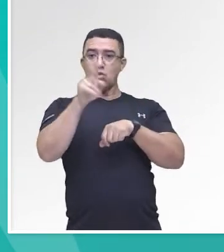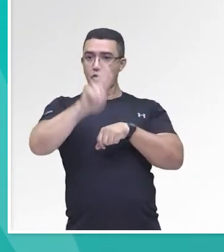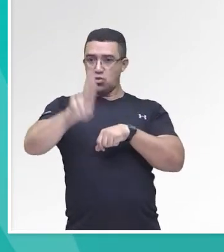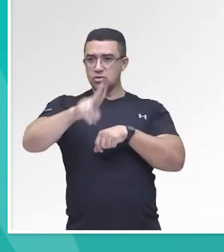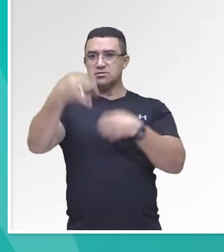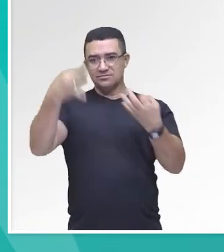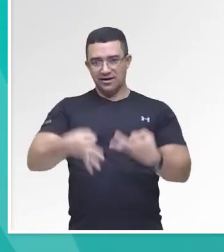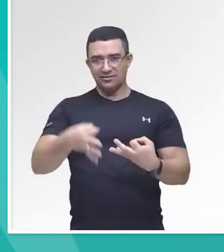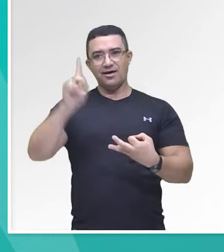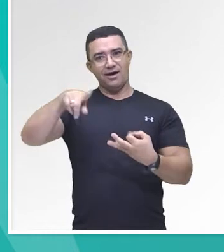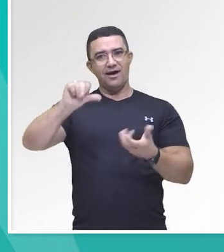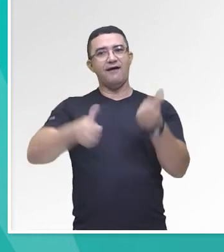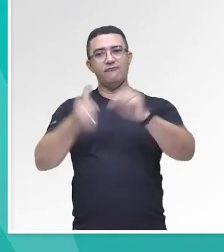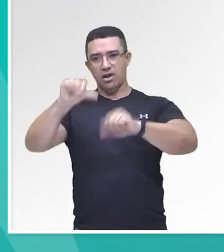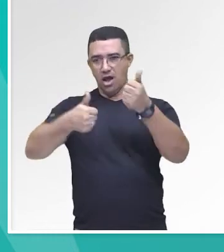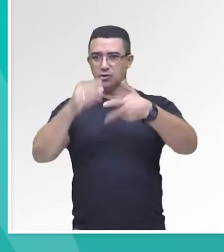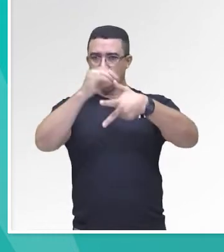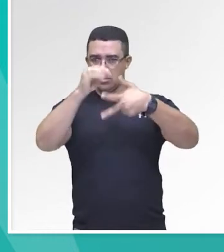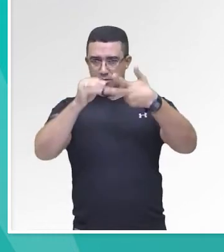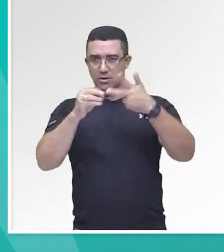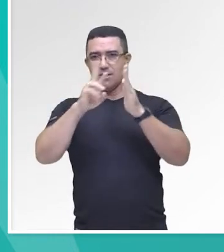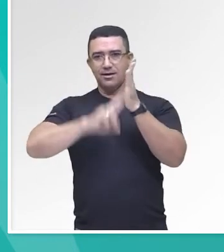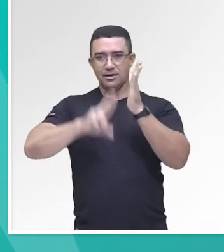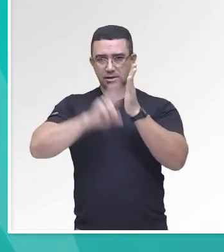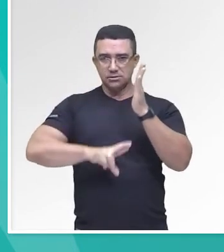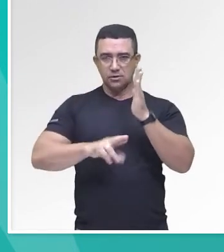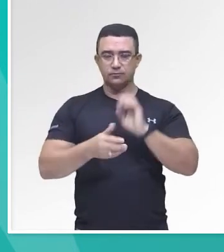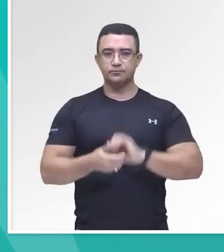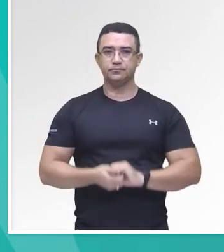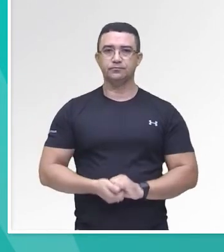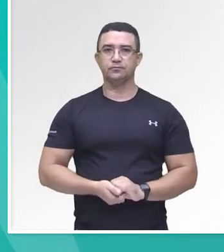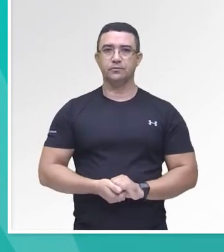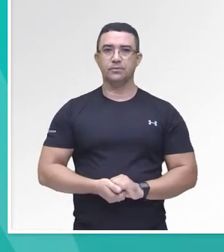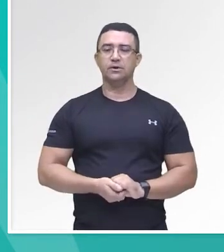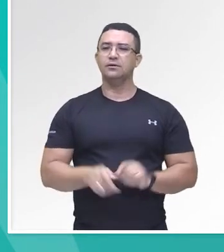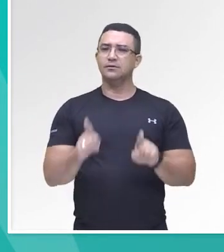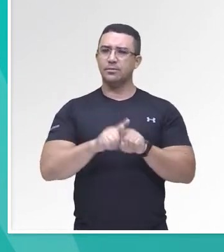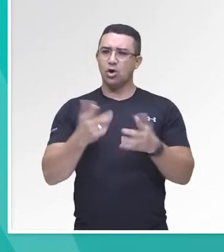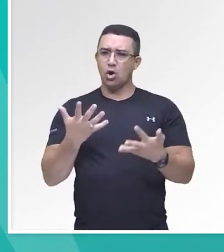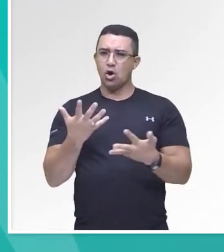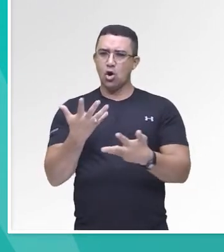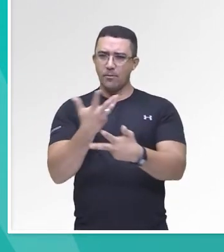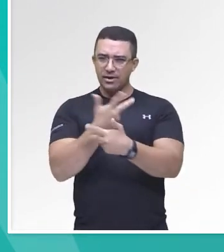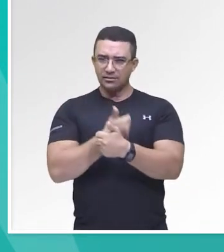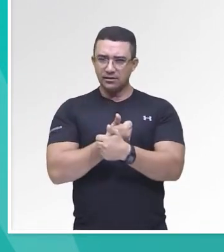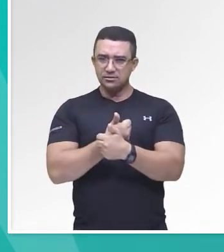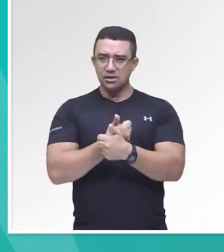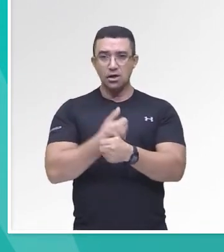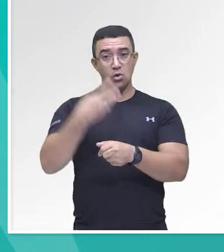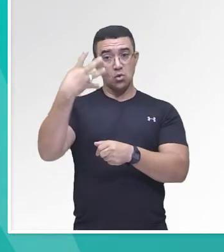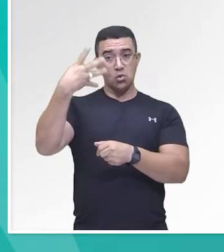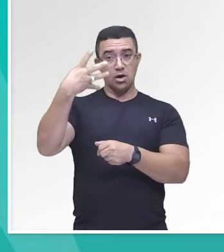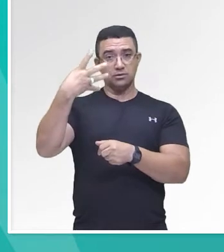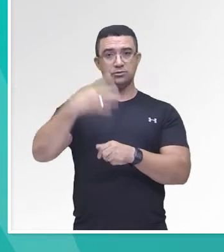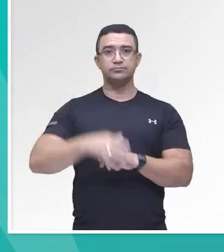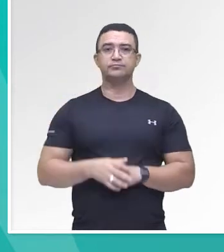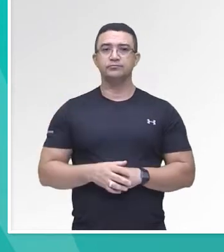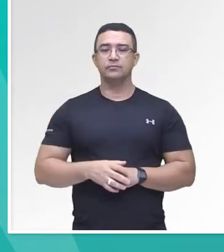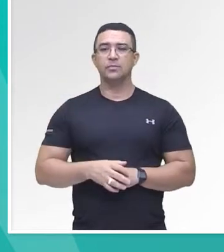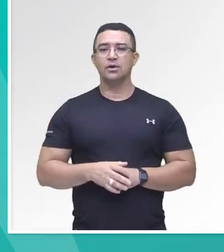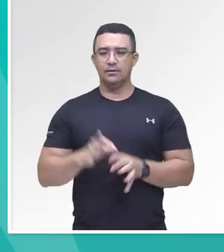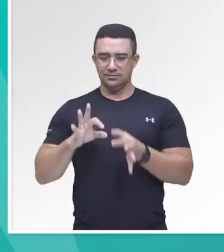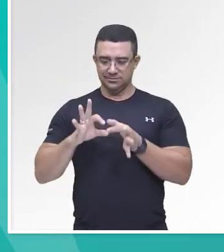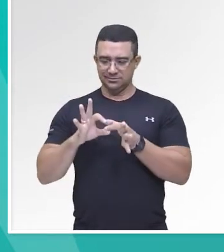na tua redação. Seguindo adiante, ainda falando sobre a competência de número 4, né? Esse encadeamento pode